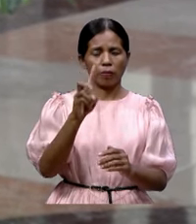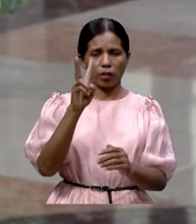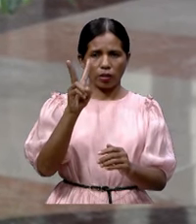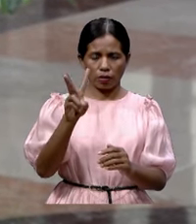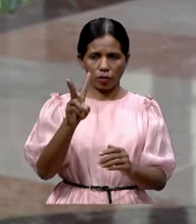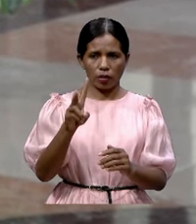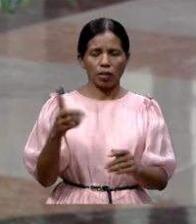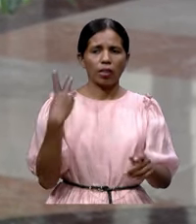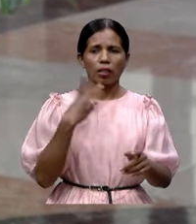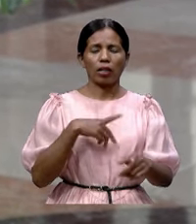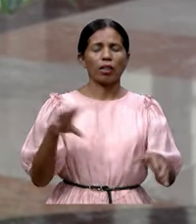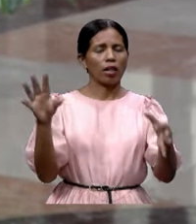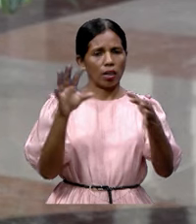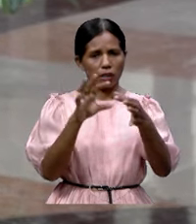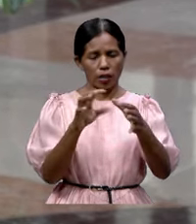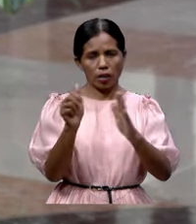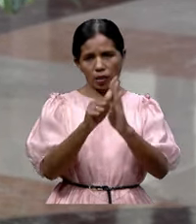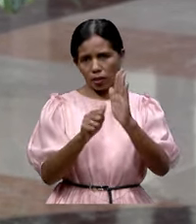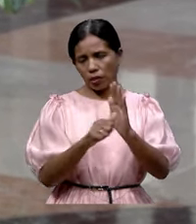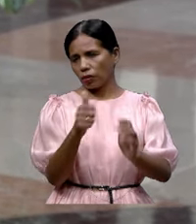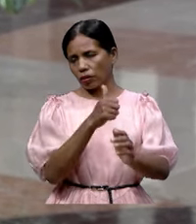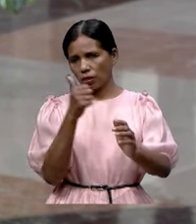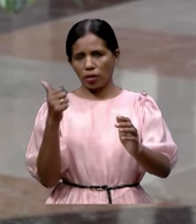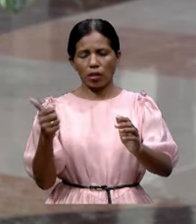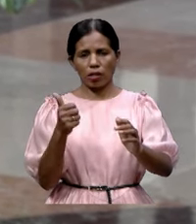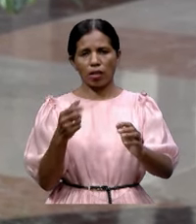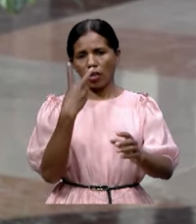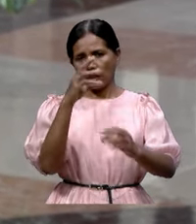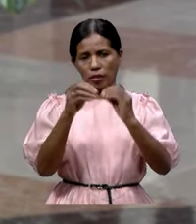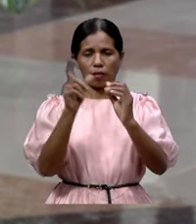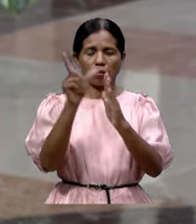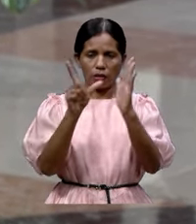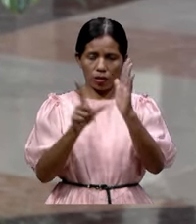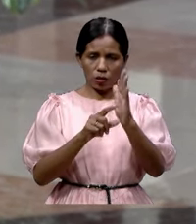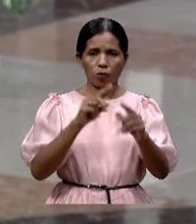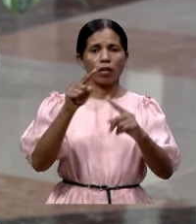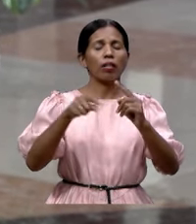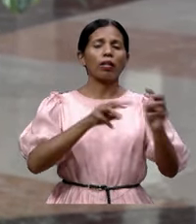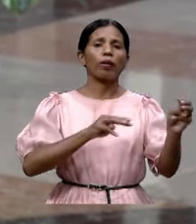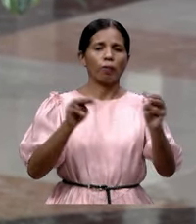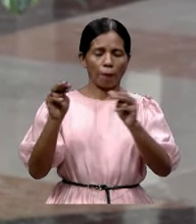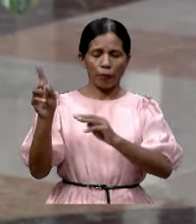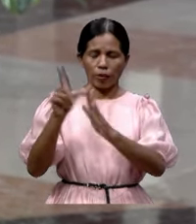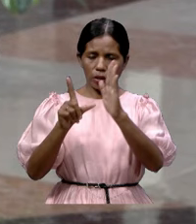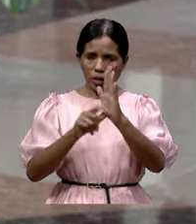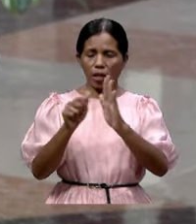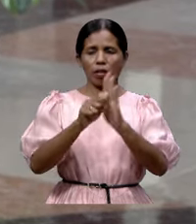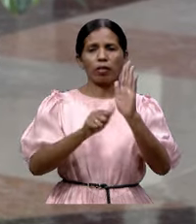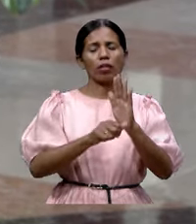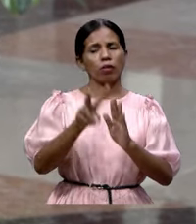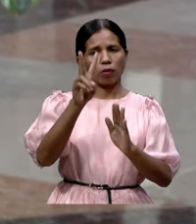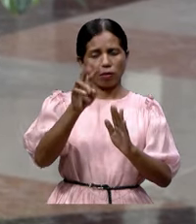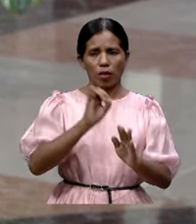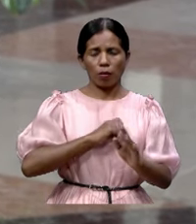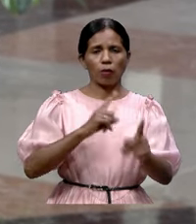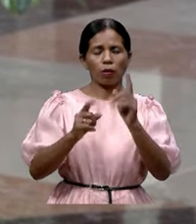ki liga mo so artigo seluk ne ber regula a propria lei ba ina ho alterasaun. Alterasaun ne artigo rua deit. Ohing ho